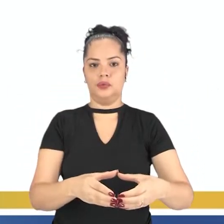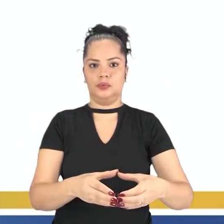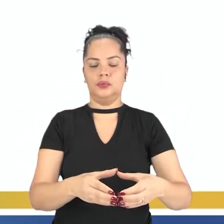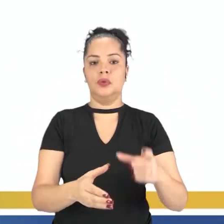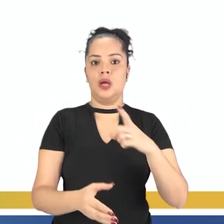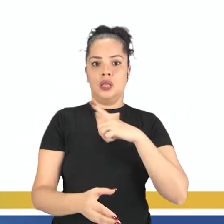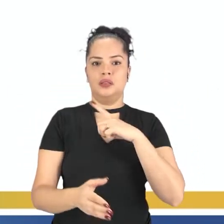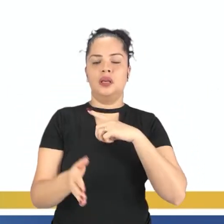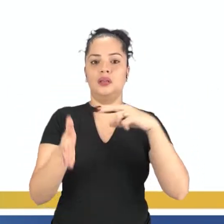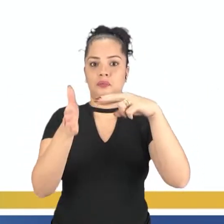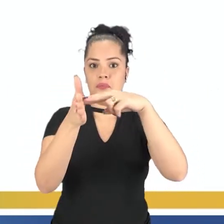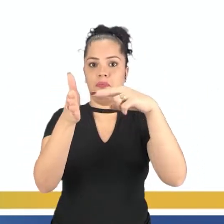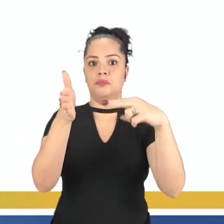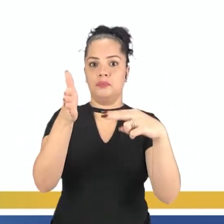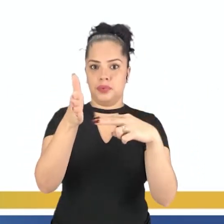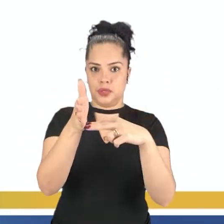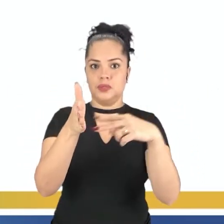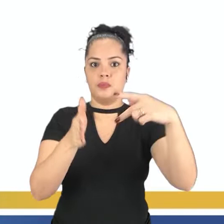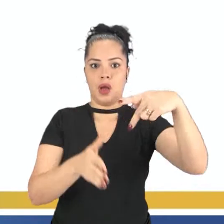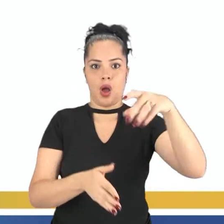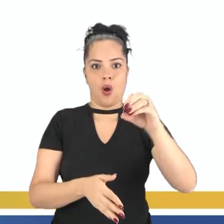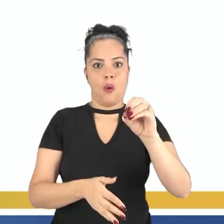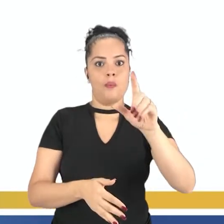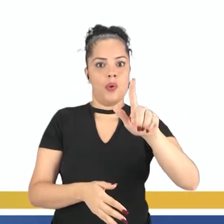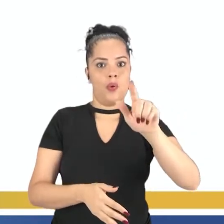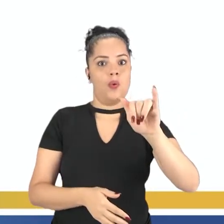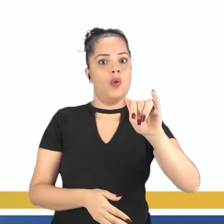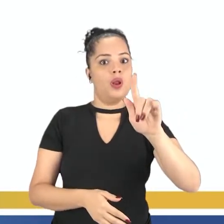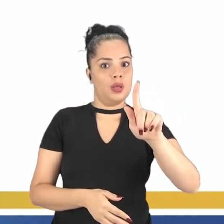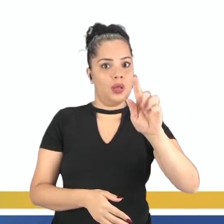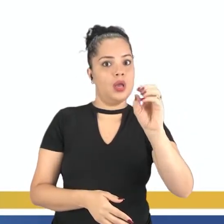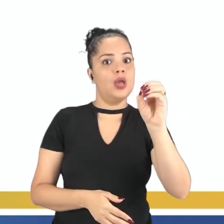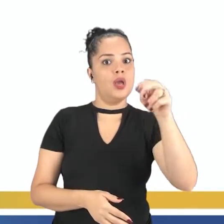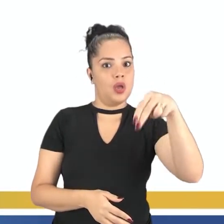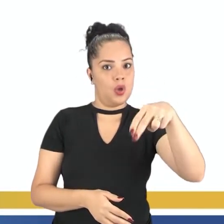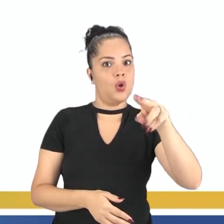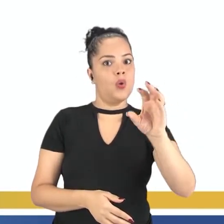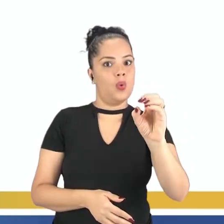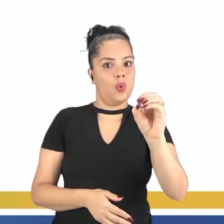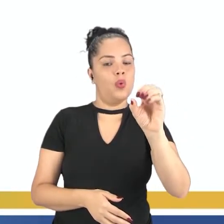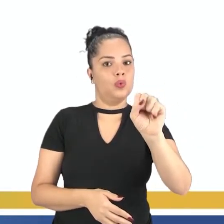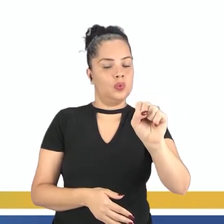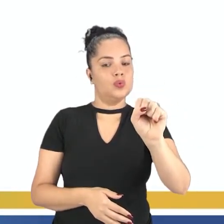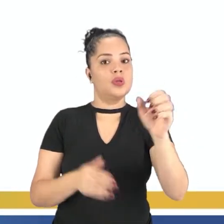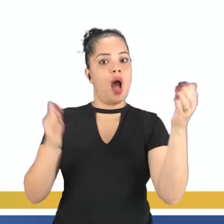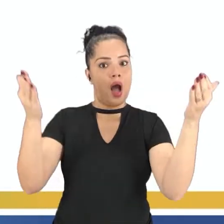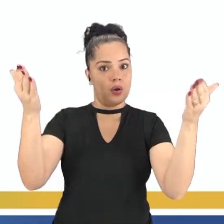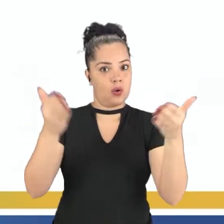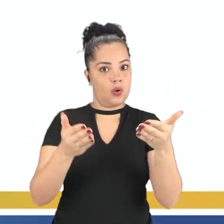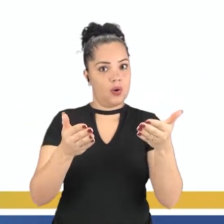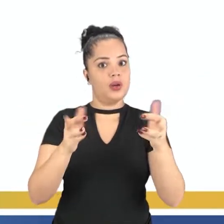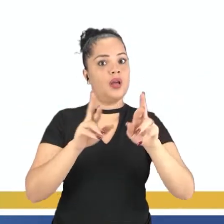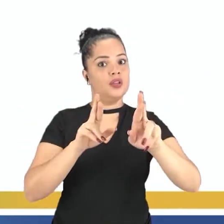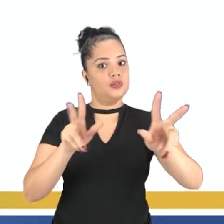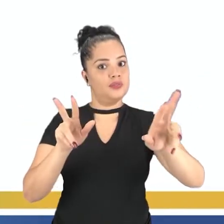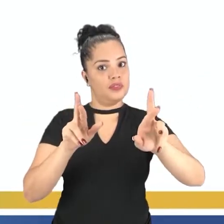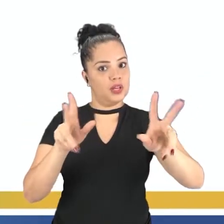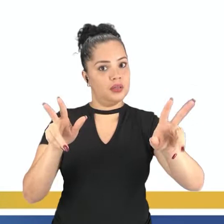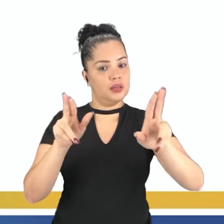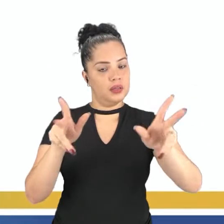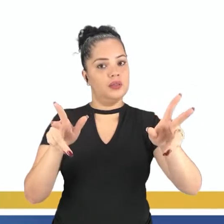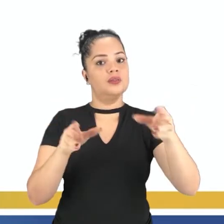as faces são poligonais. Nos corpos redondos, essas faces não são formadas por polígonos, e sim